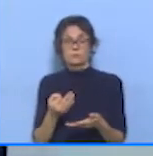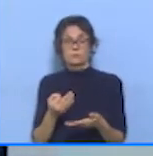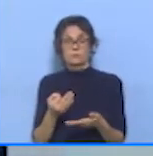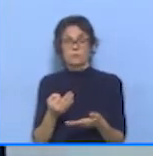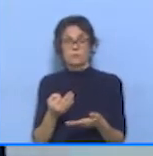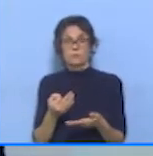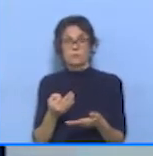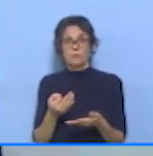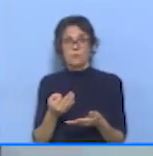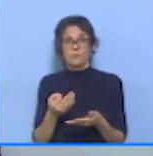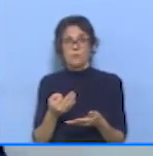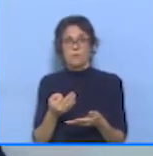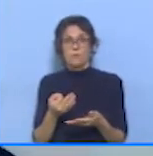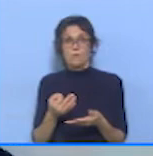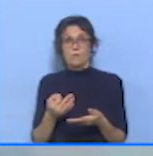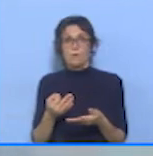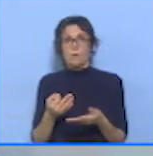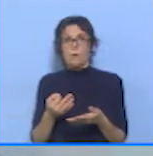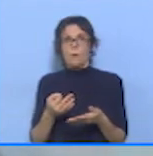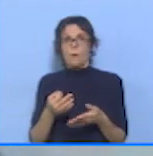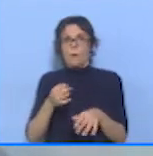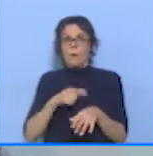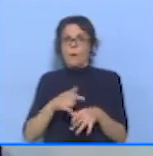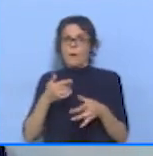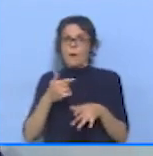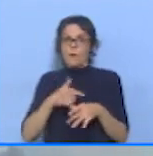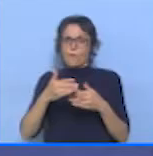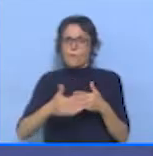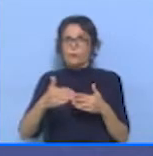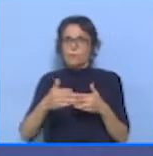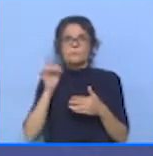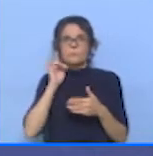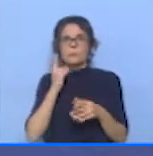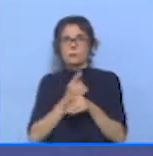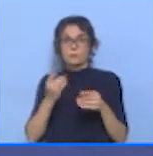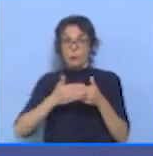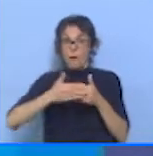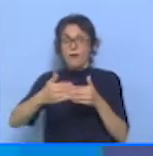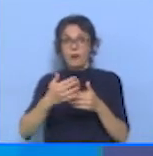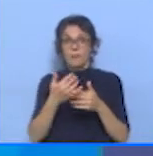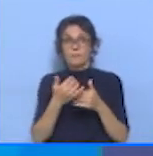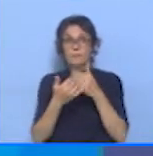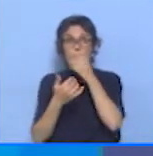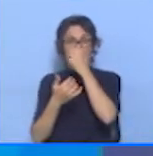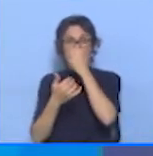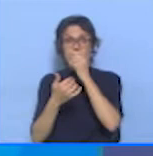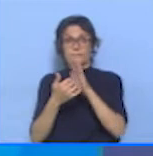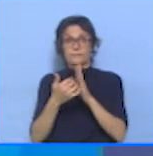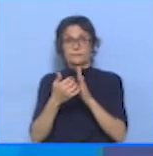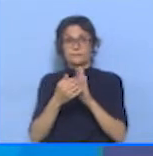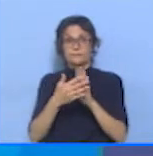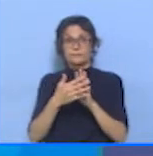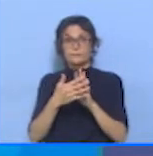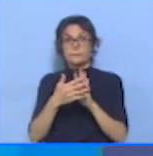num ponto fulcral, porque até 2044, de acordo com o relatório científico mais recente de outubro do ano